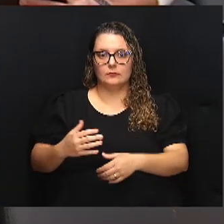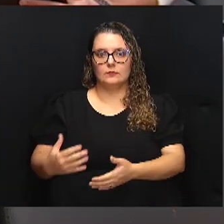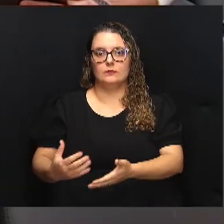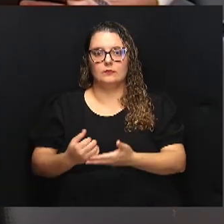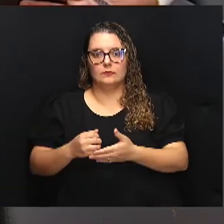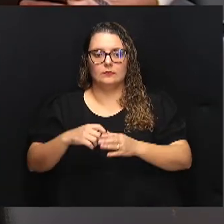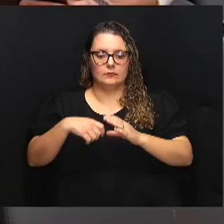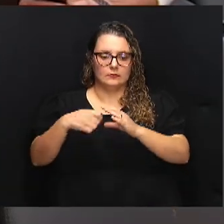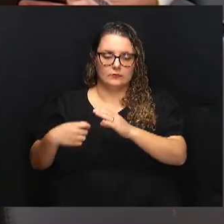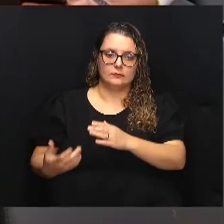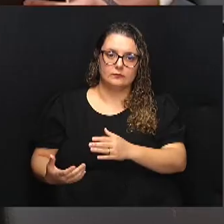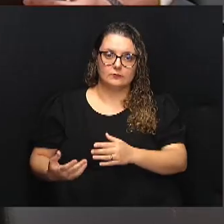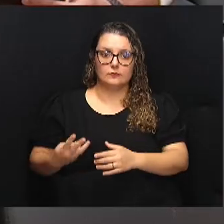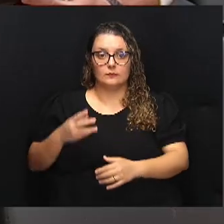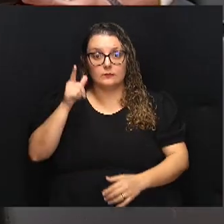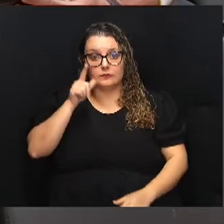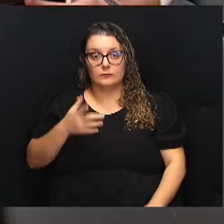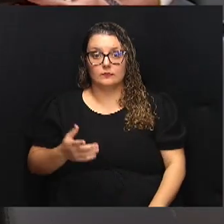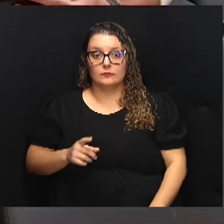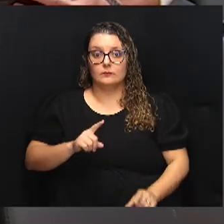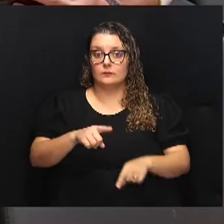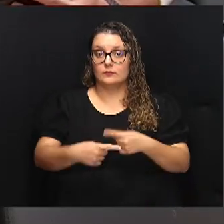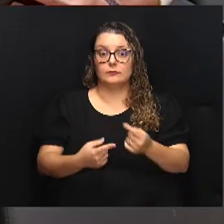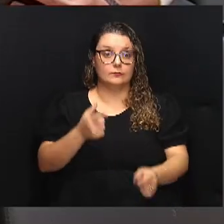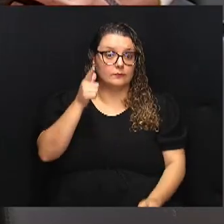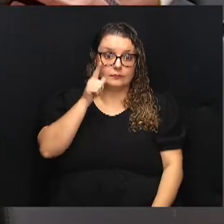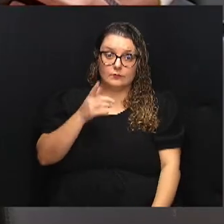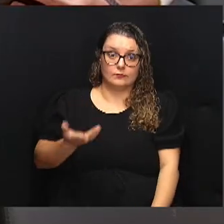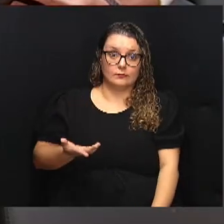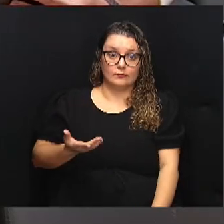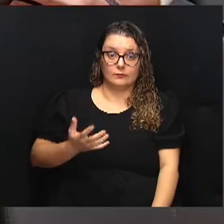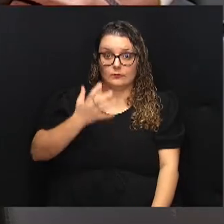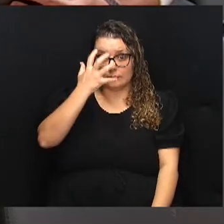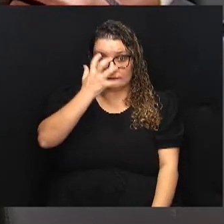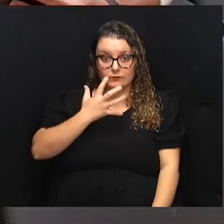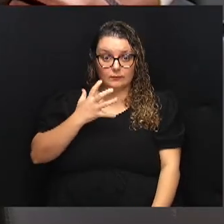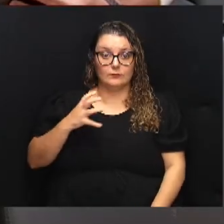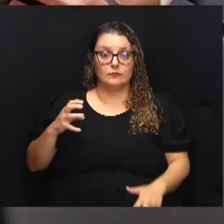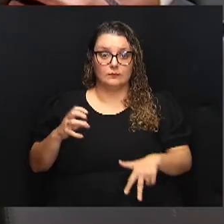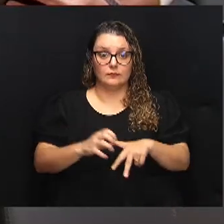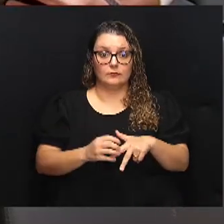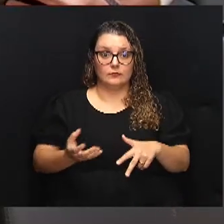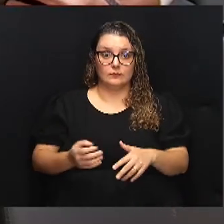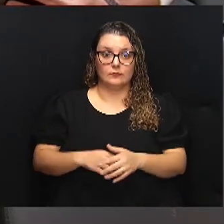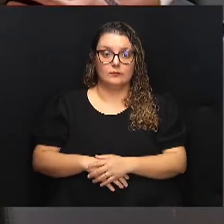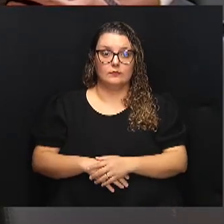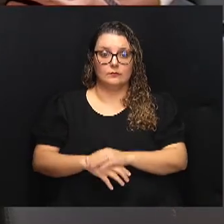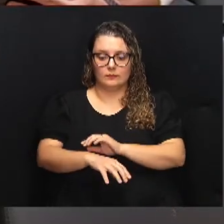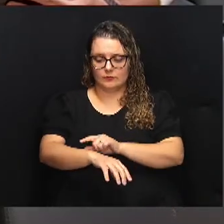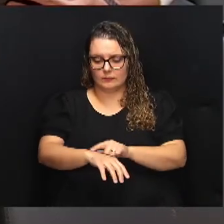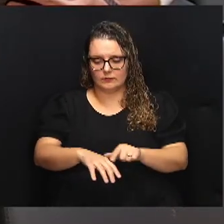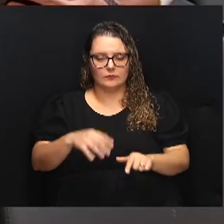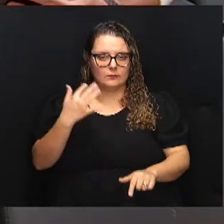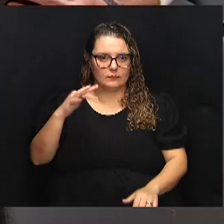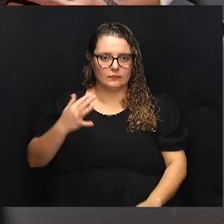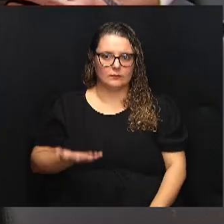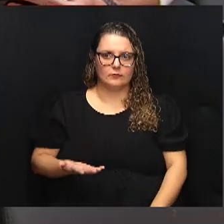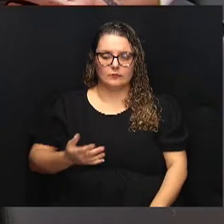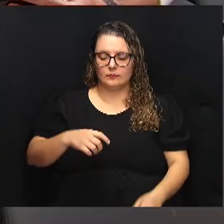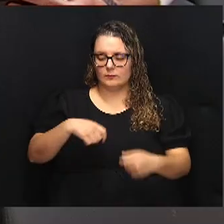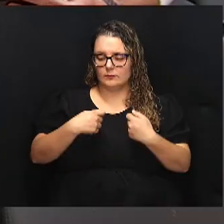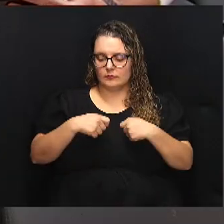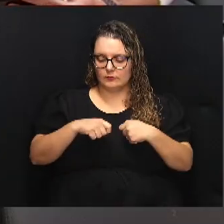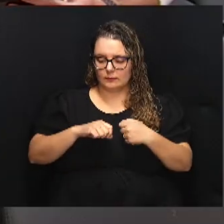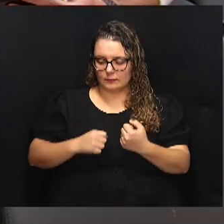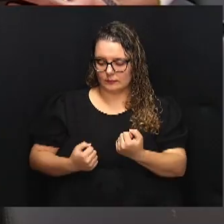filmou ainda, esses 3 eu consegui. O restante eu não conseguia, porque eles eram bravos, eles mordiam, ainda me machuquei minha mão. Aí eu precisei do apoio